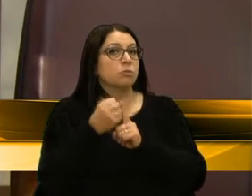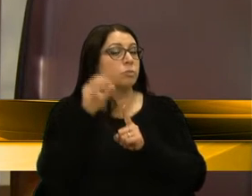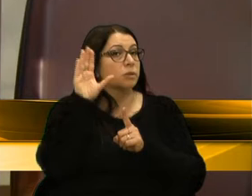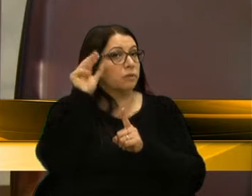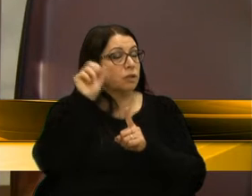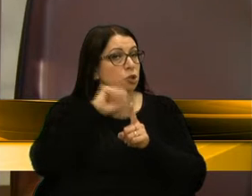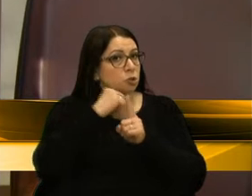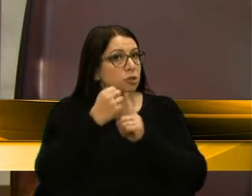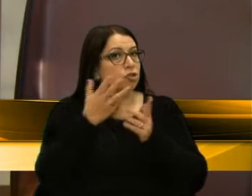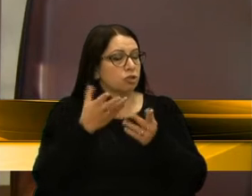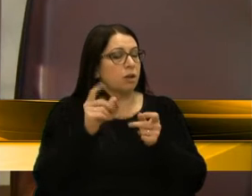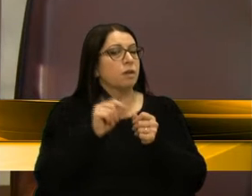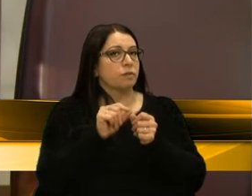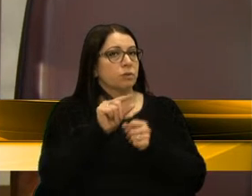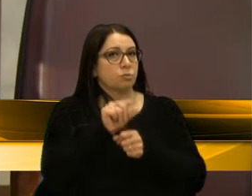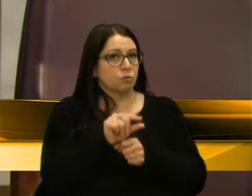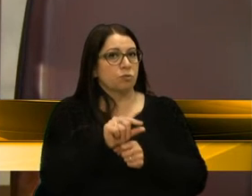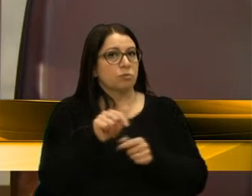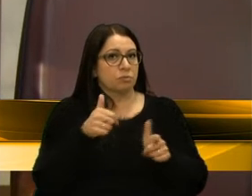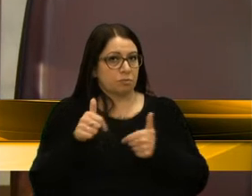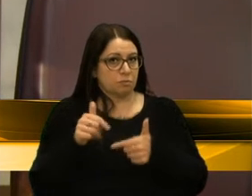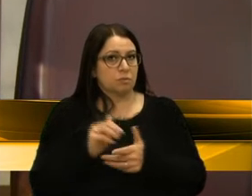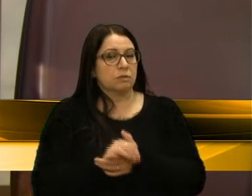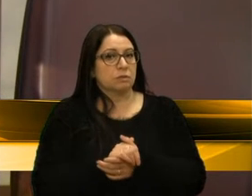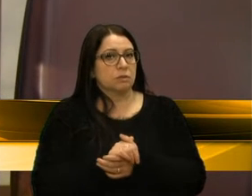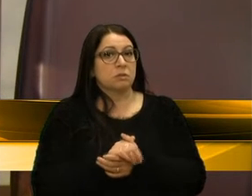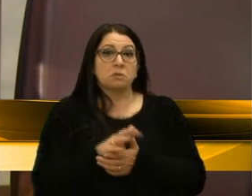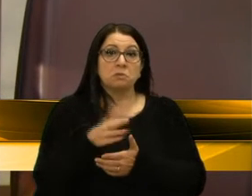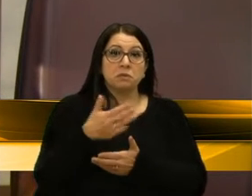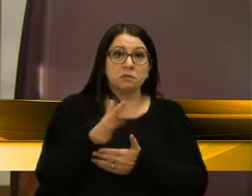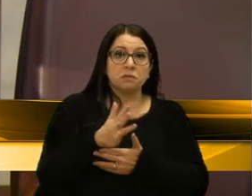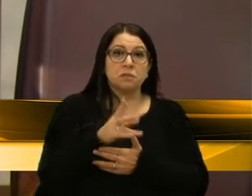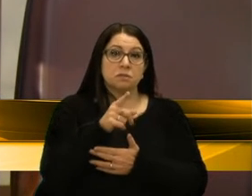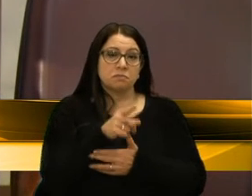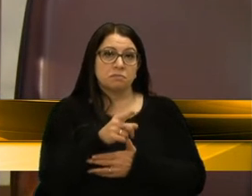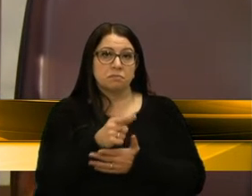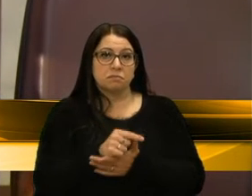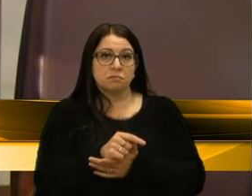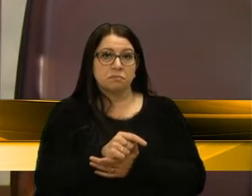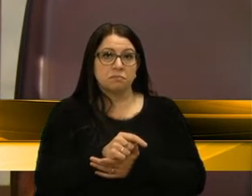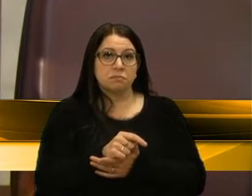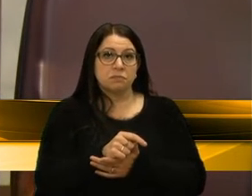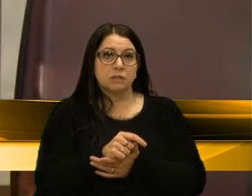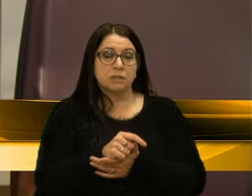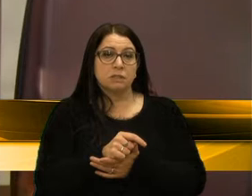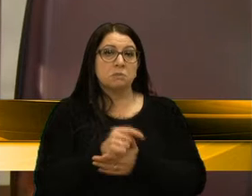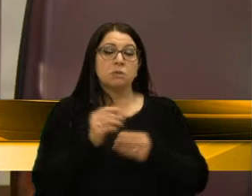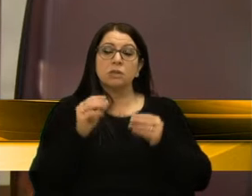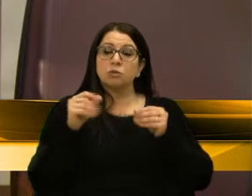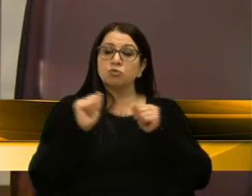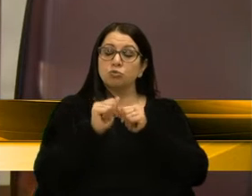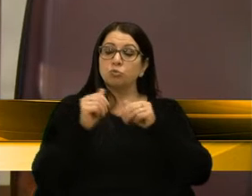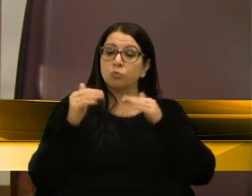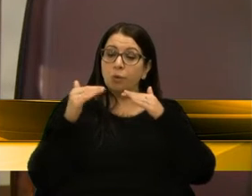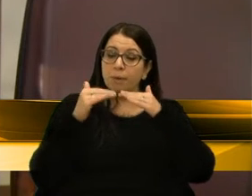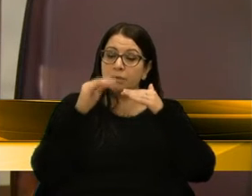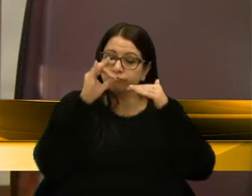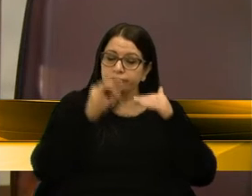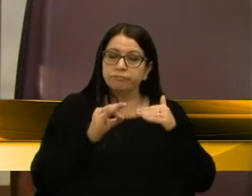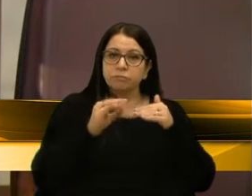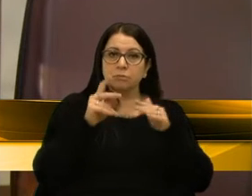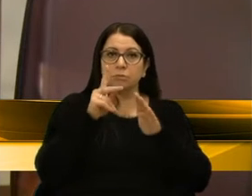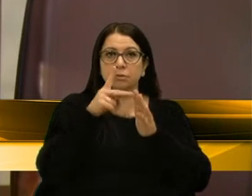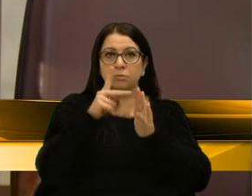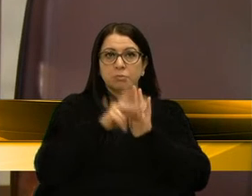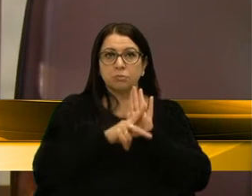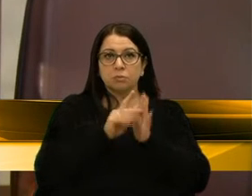Social já faz uma parte desse trabalho. Então, talvez fosse o caso de sincronizar esse seu